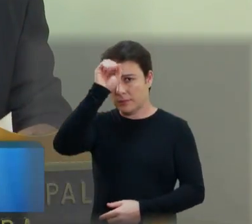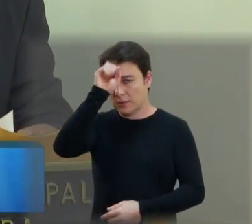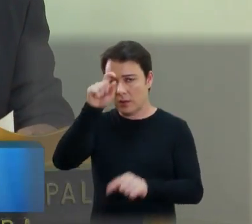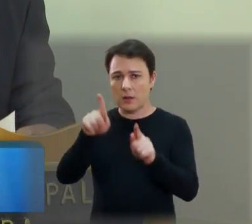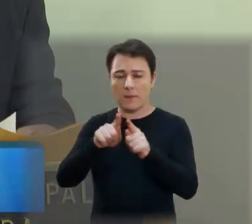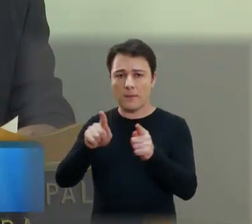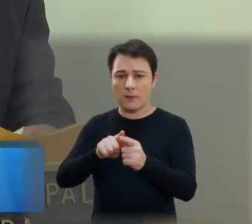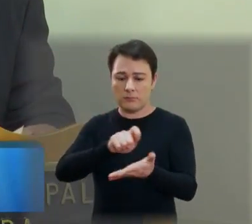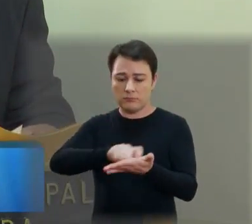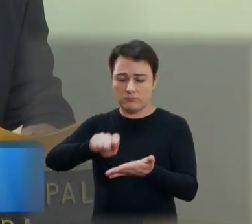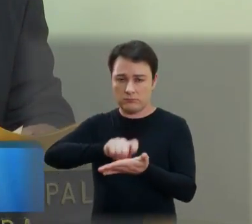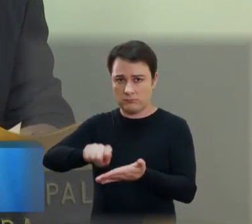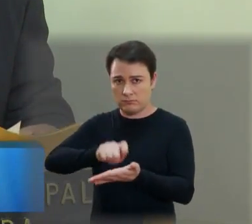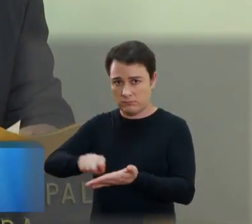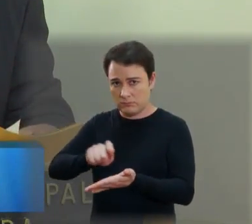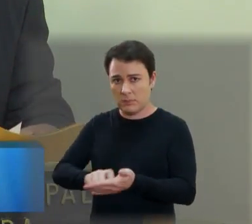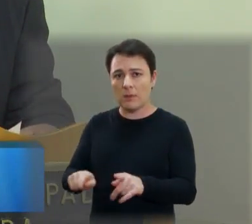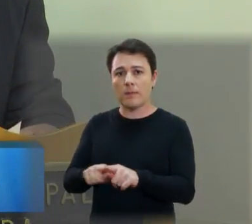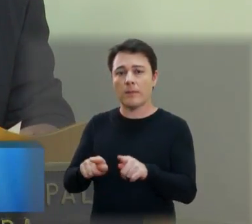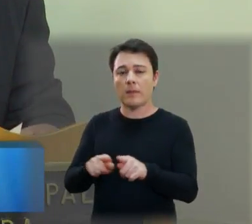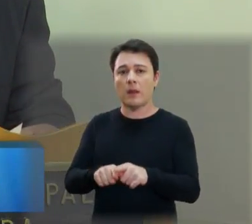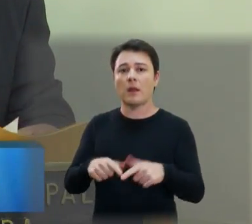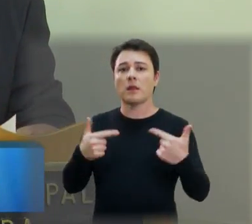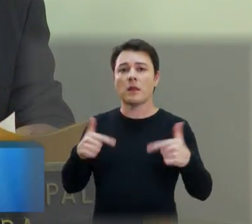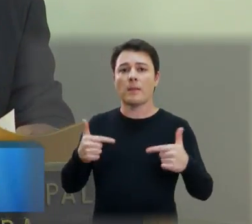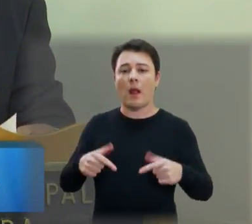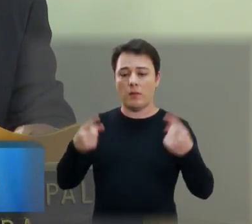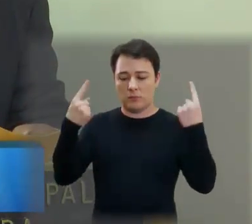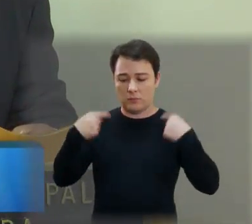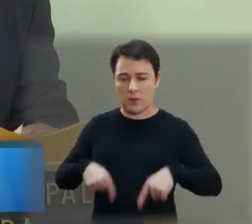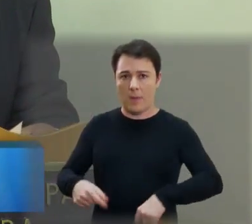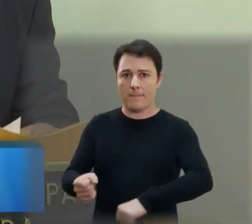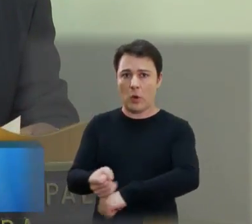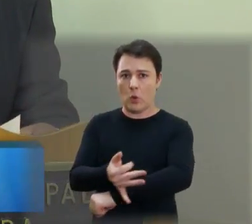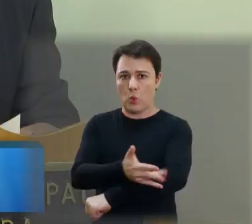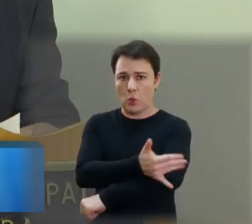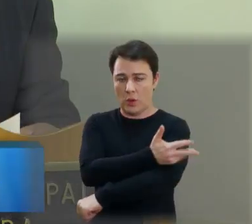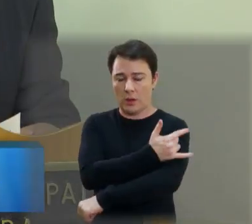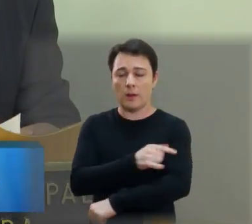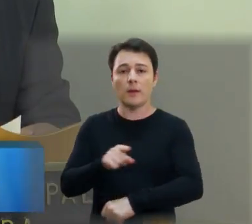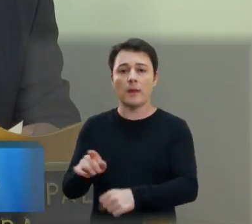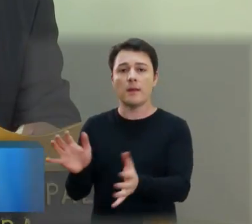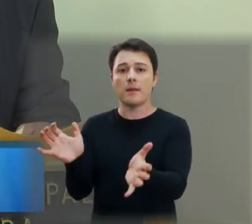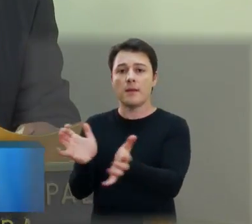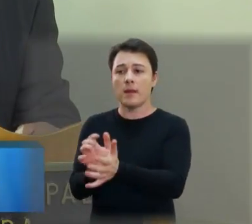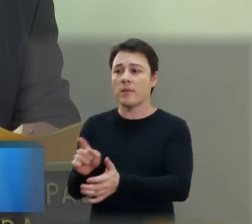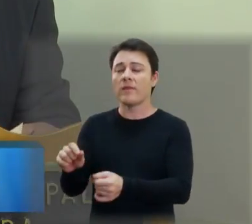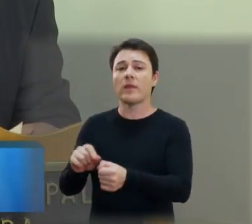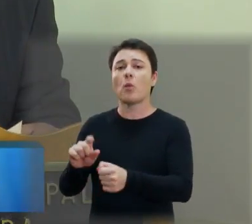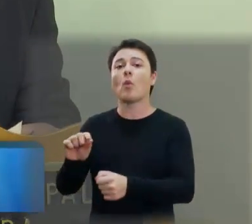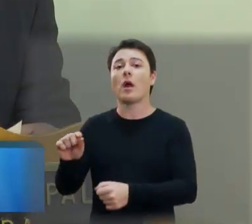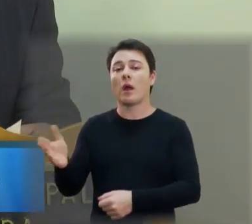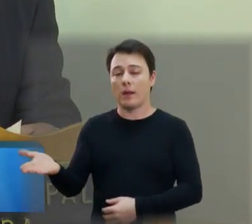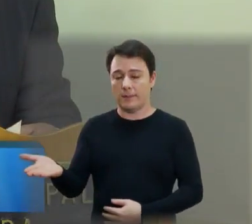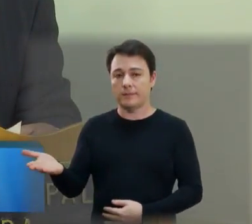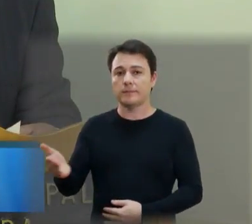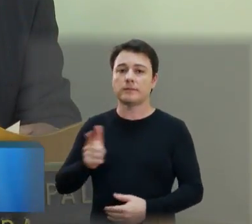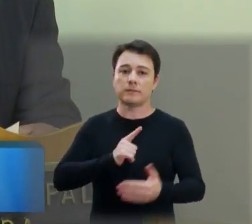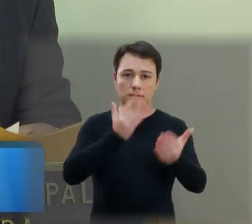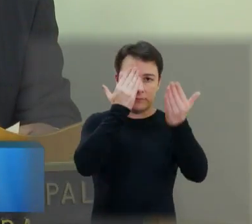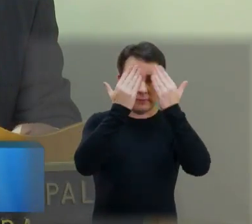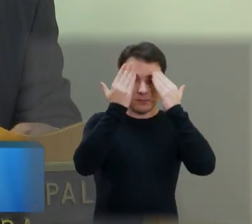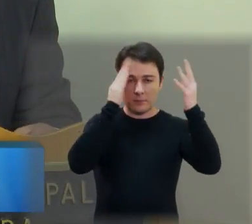da escrita, o trabalho com as habilidades emocionais que a equipe clínica faz.